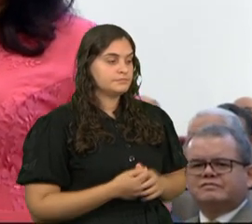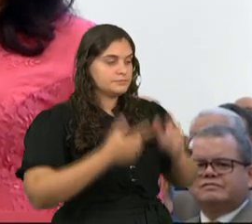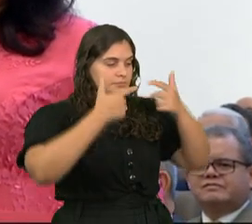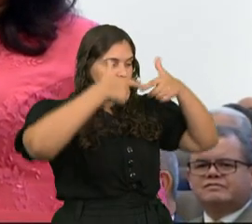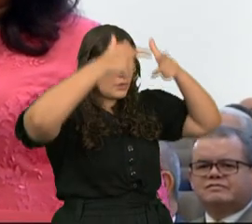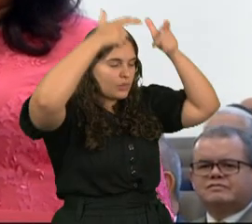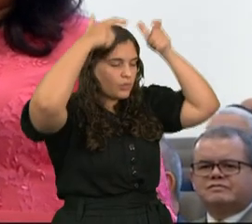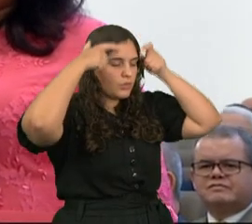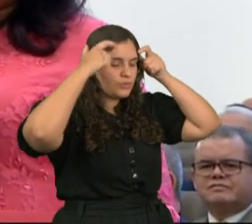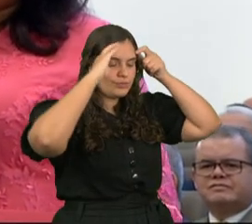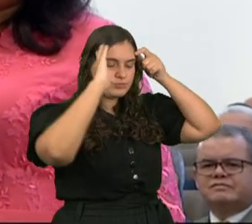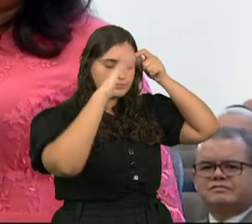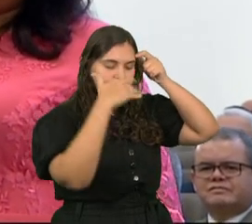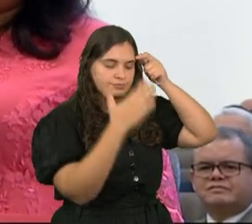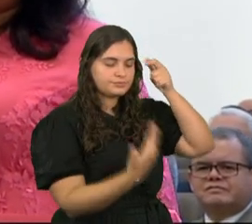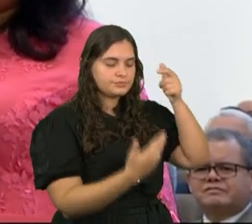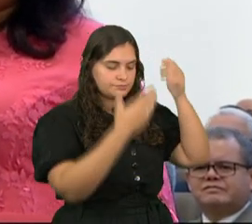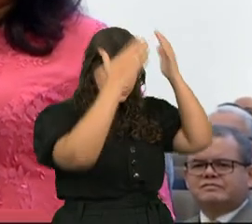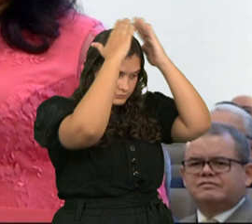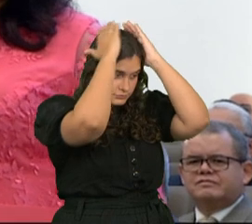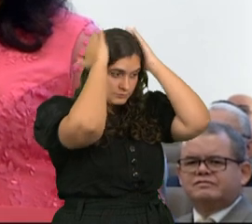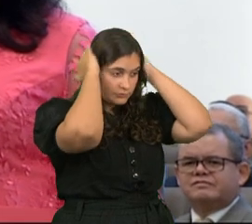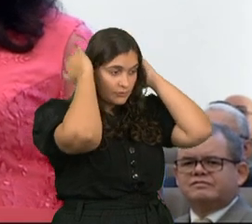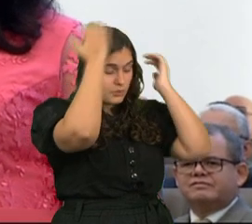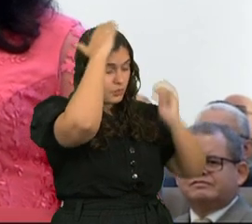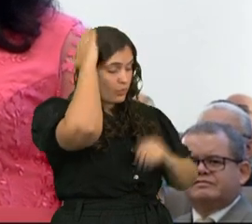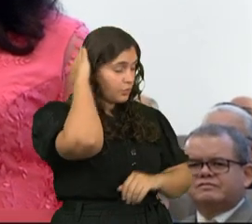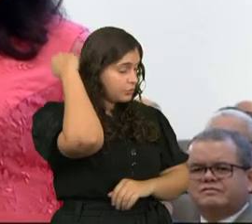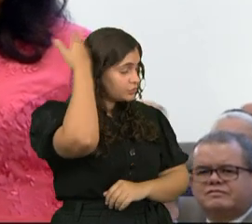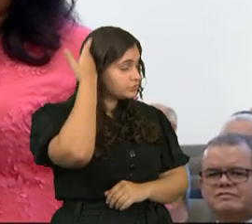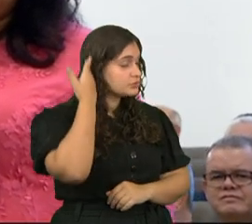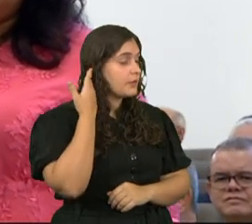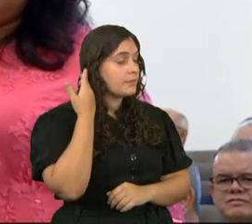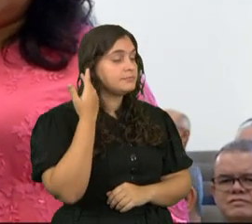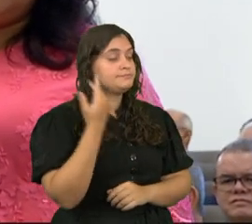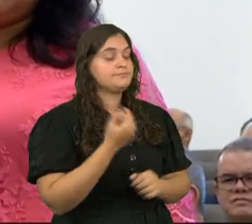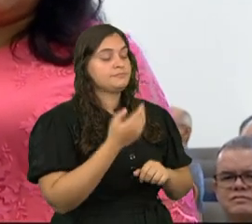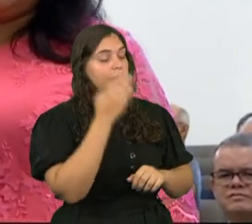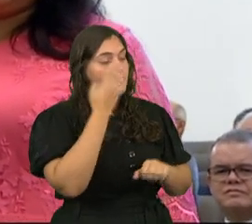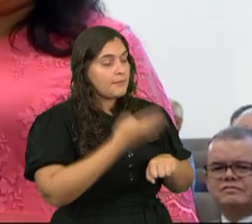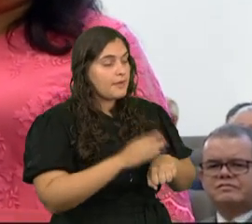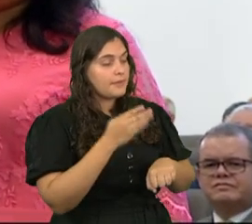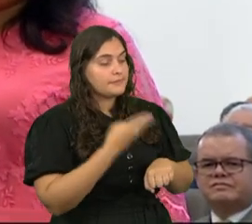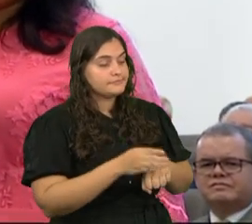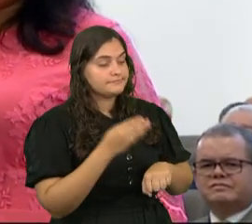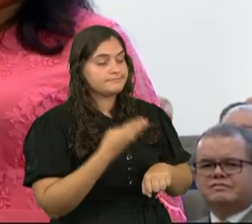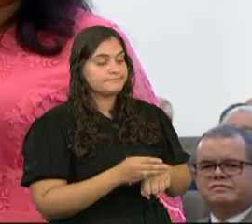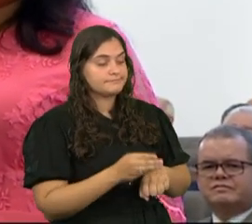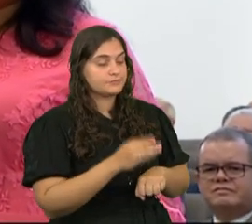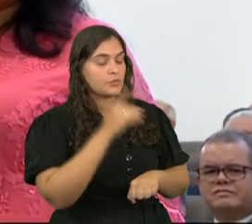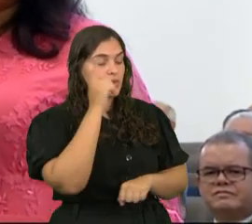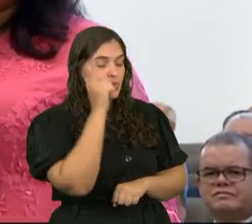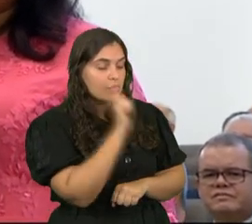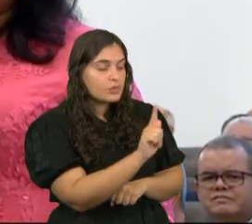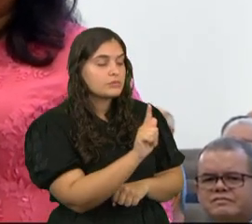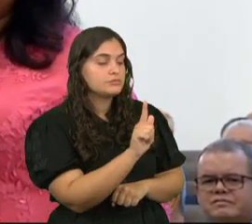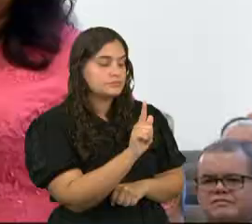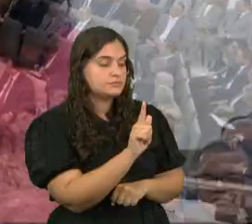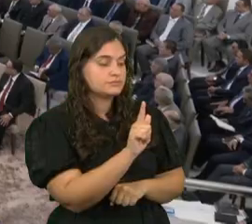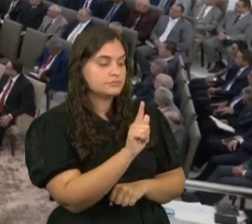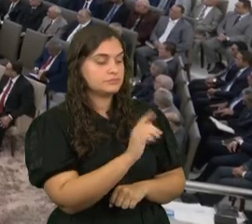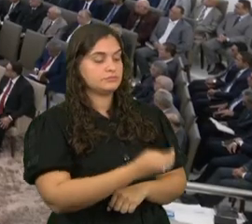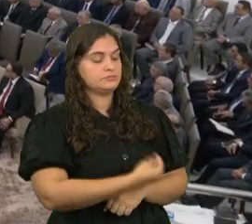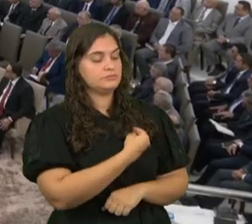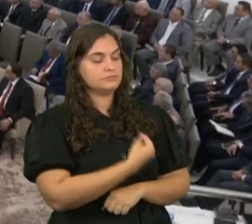honra é a cabeça branca, é alcançada andando